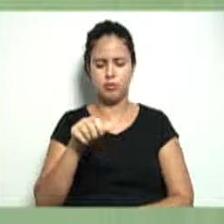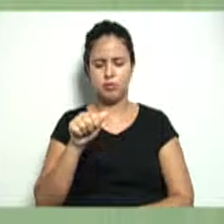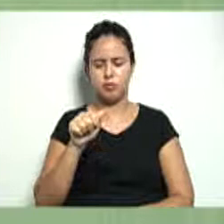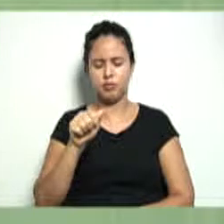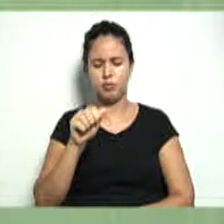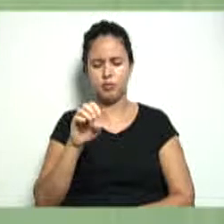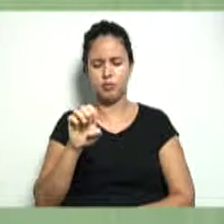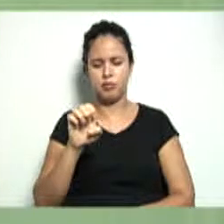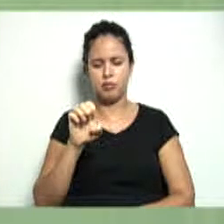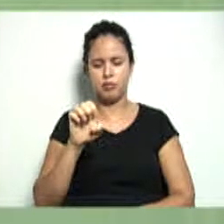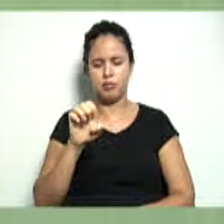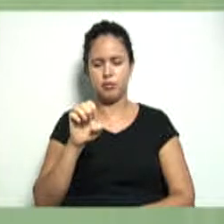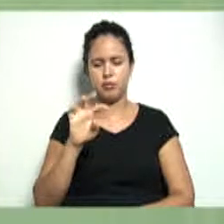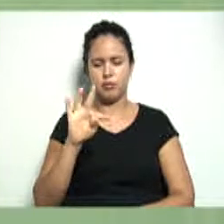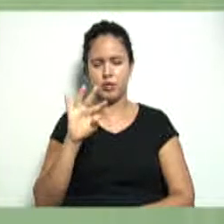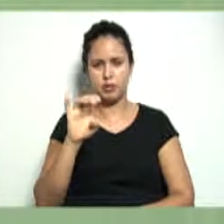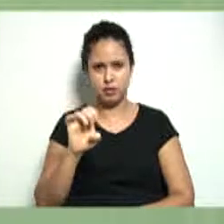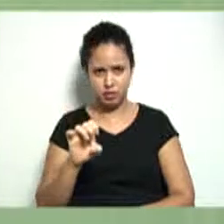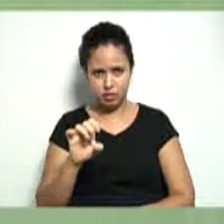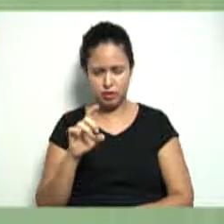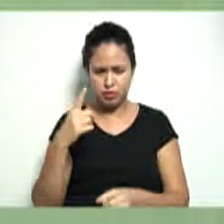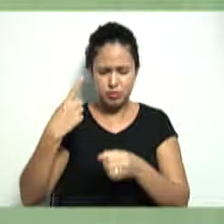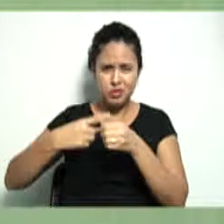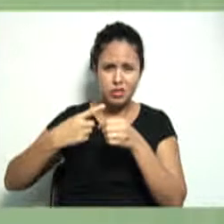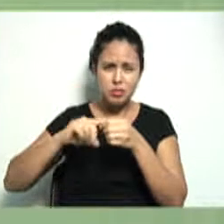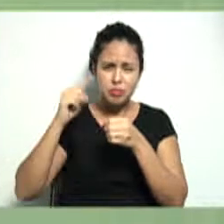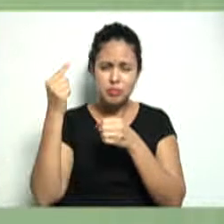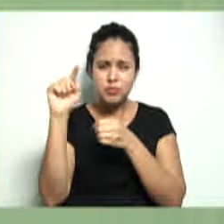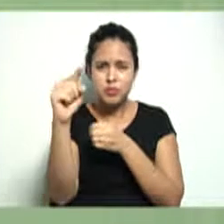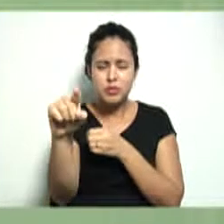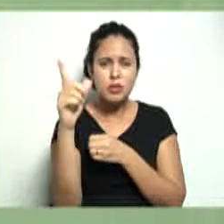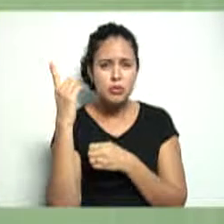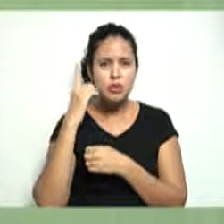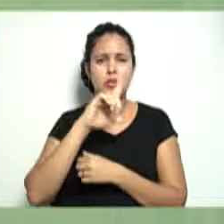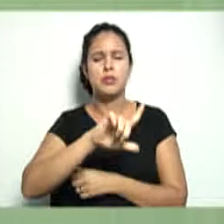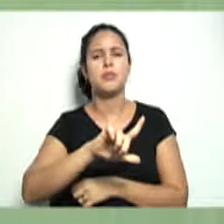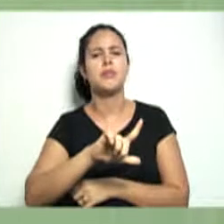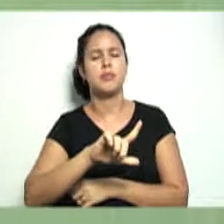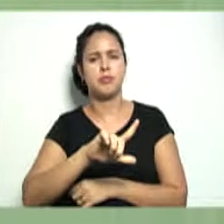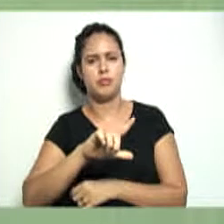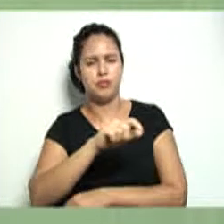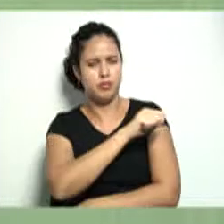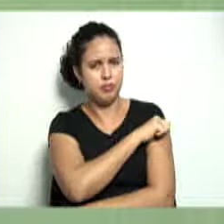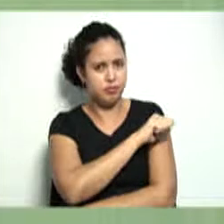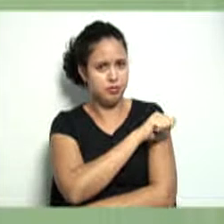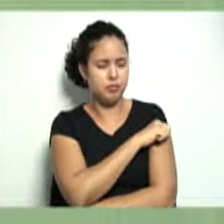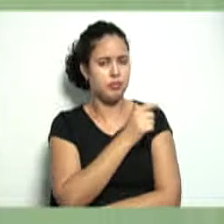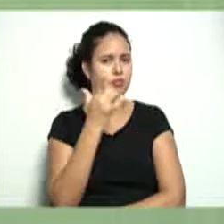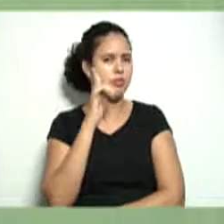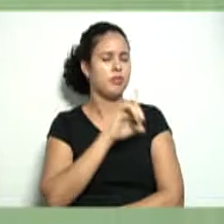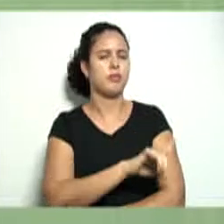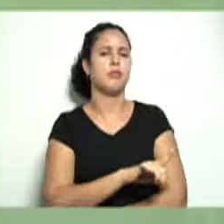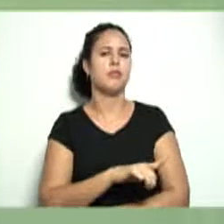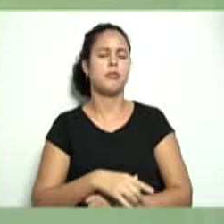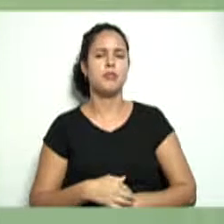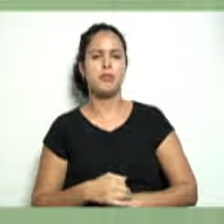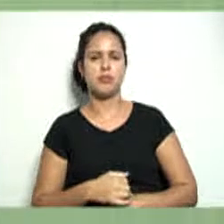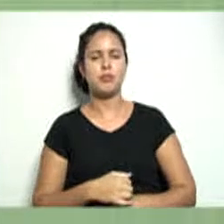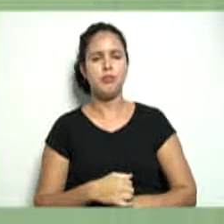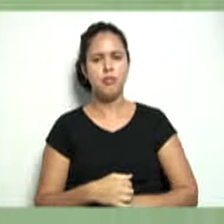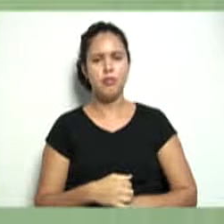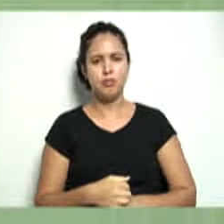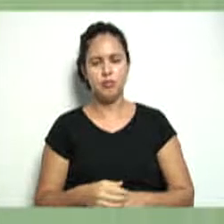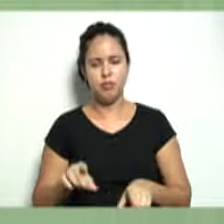Rosa, de Espigão do Oeste. Eita, acertaram. Que bom. Também lá da